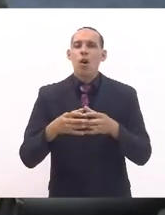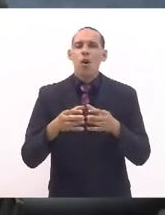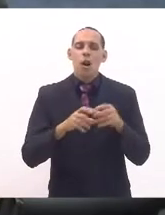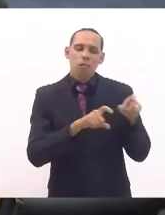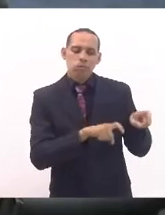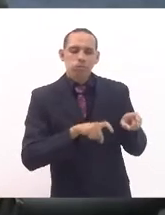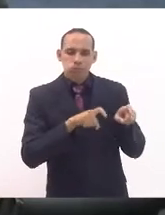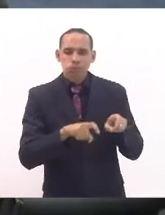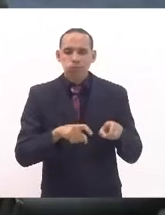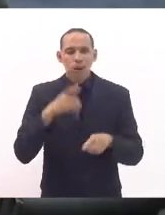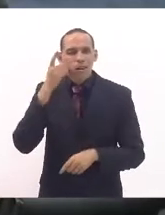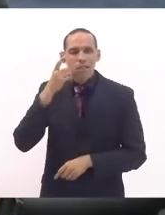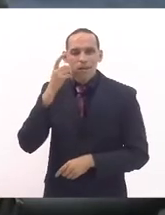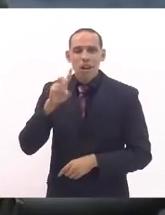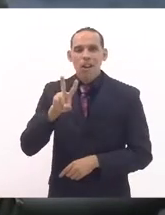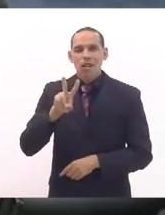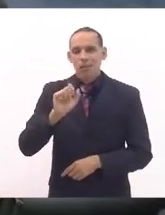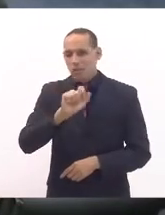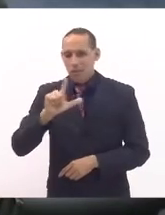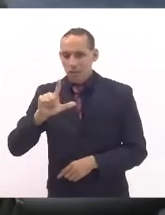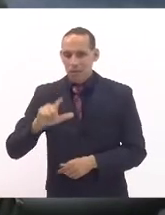Agricultura, deputado Valdo Ceasa.